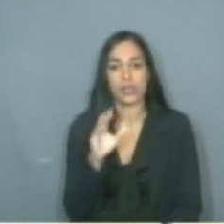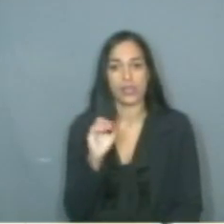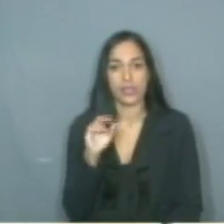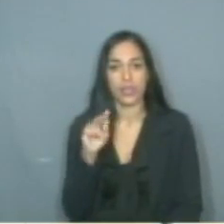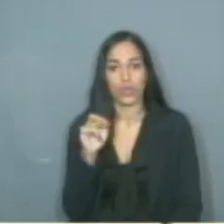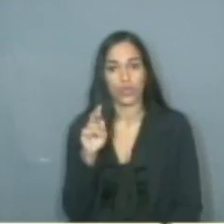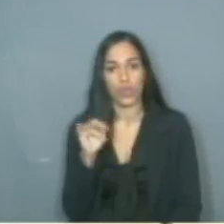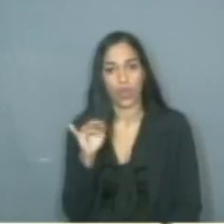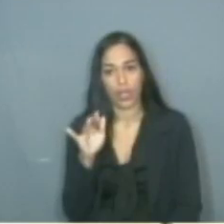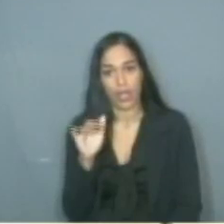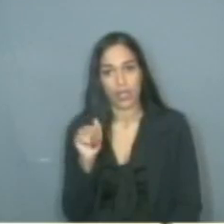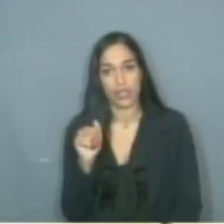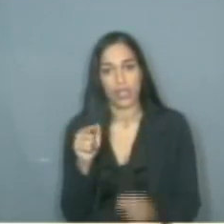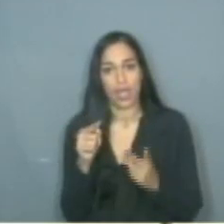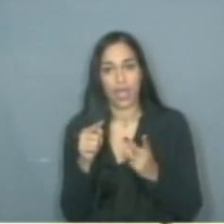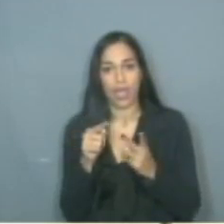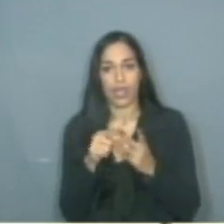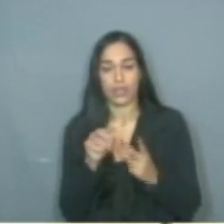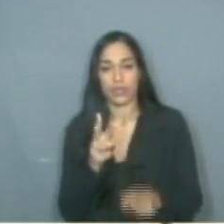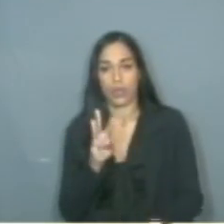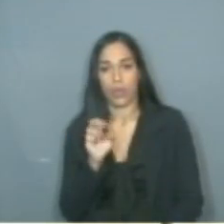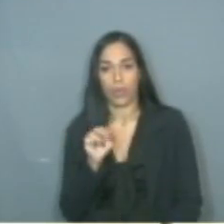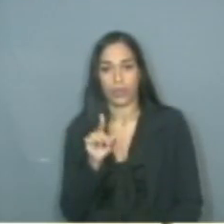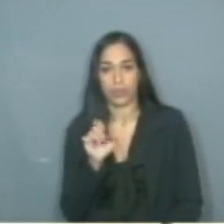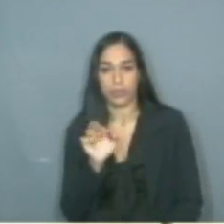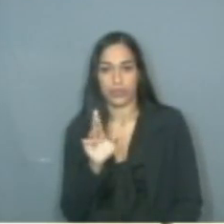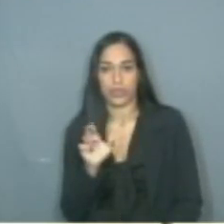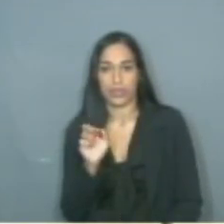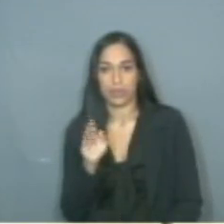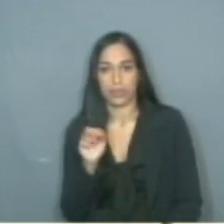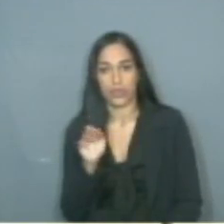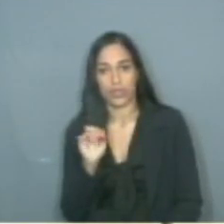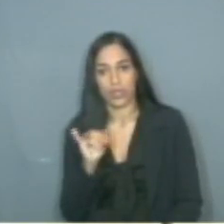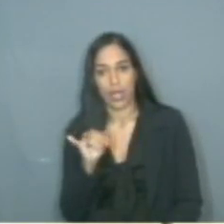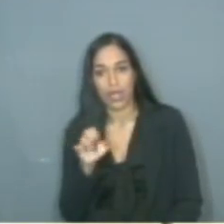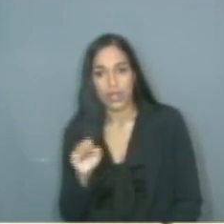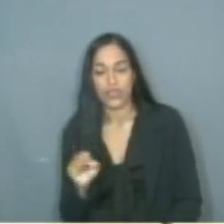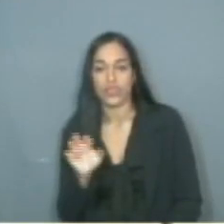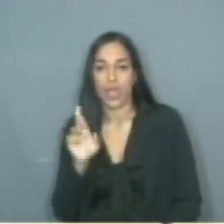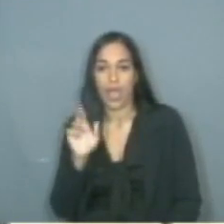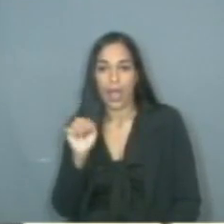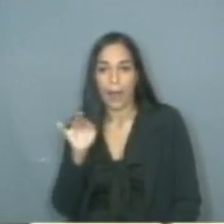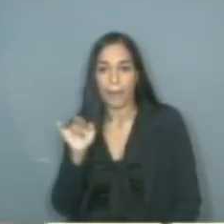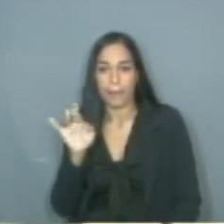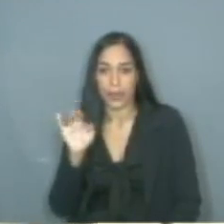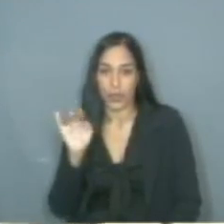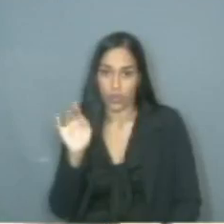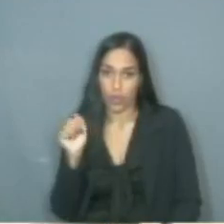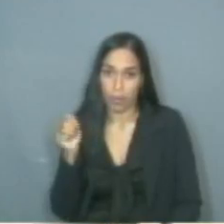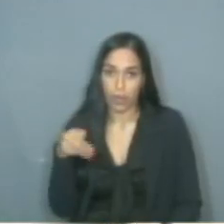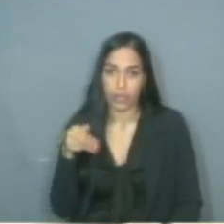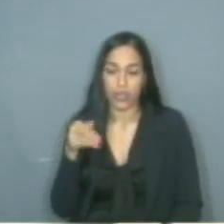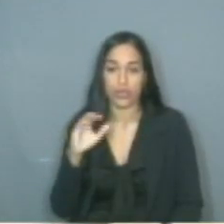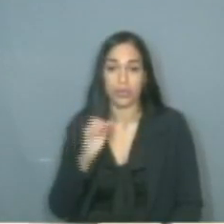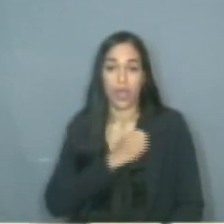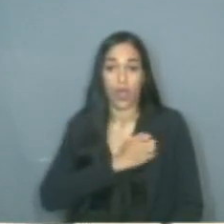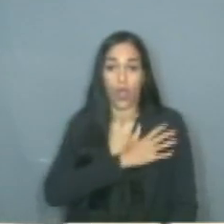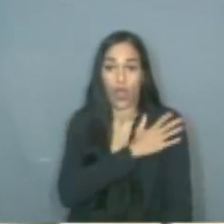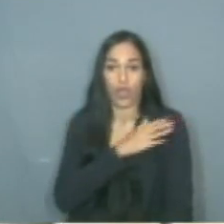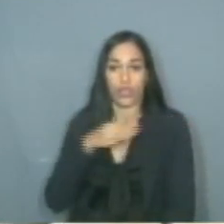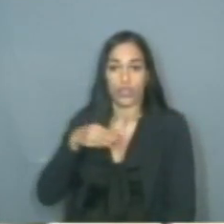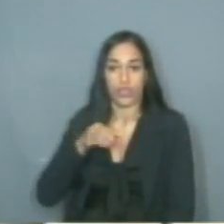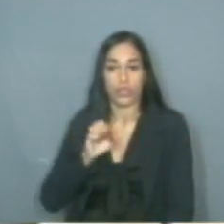Nogueira, para Uida Moraes, para Hamilton Mourão, para Coronel Meira, do PL, que é inimigo